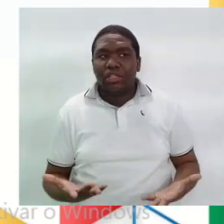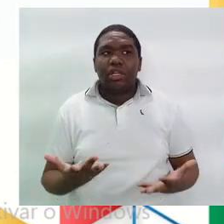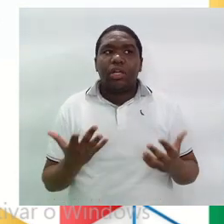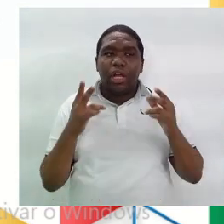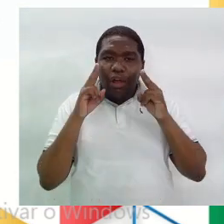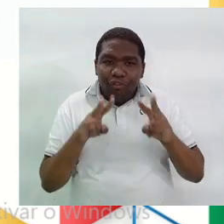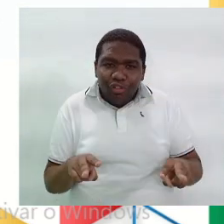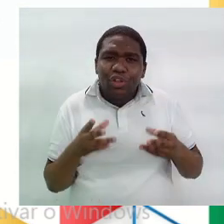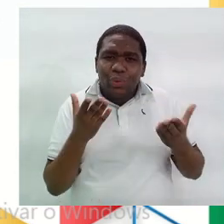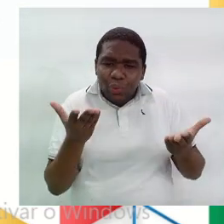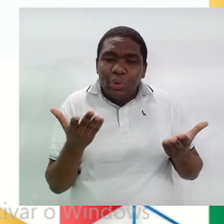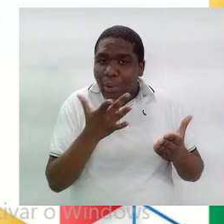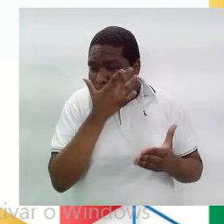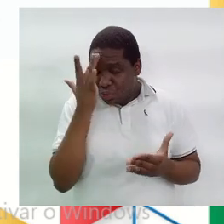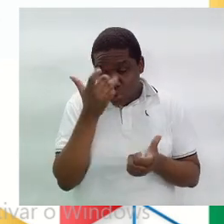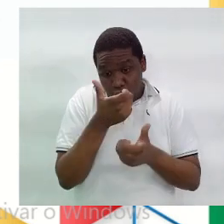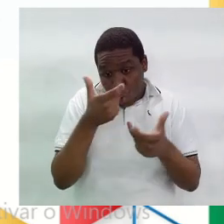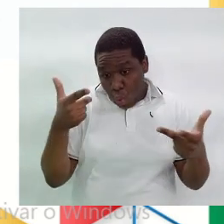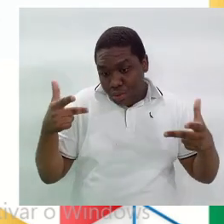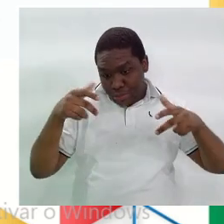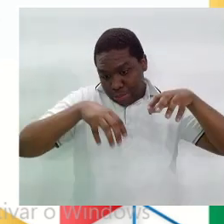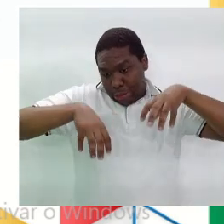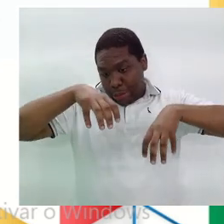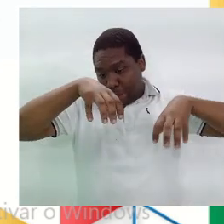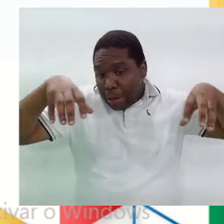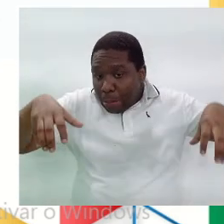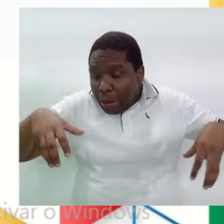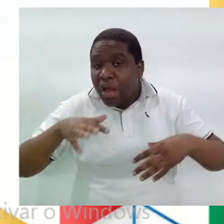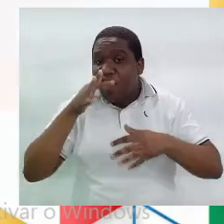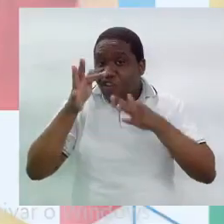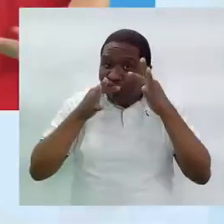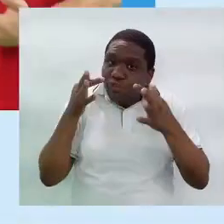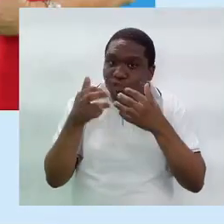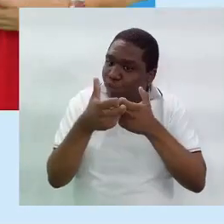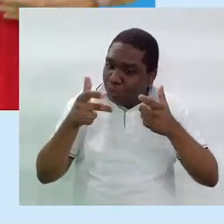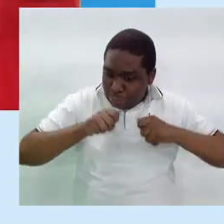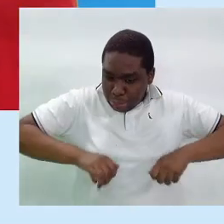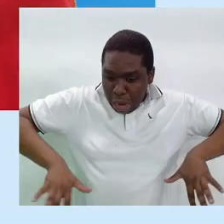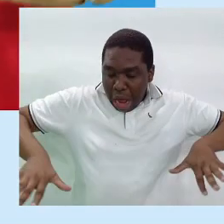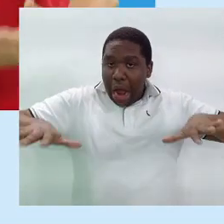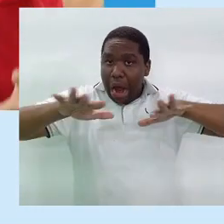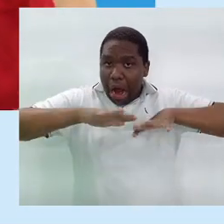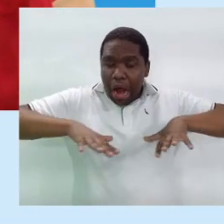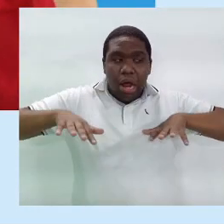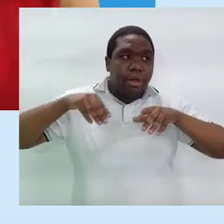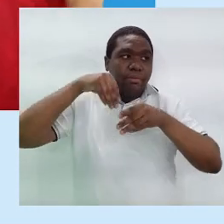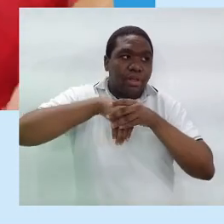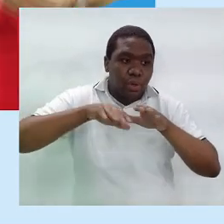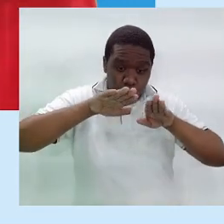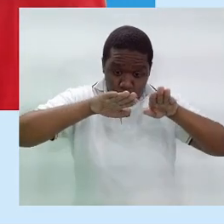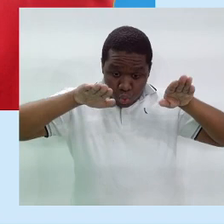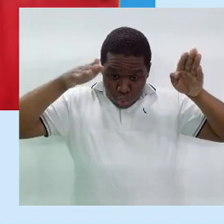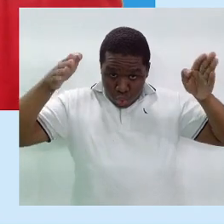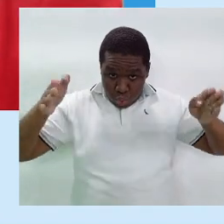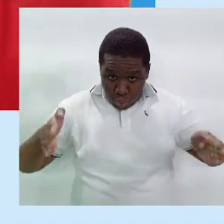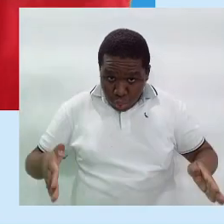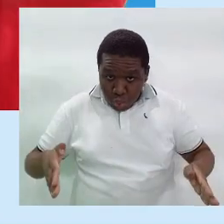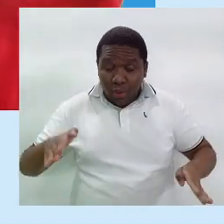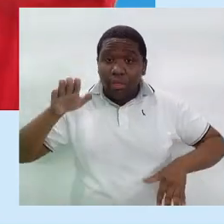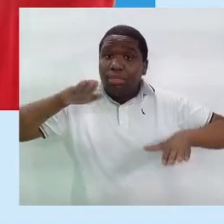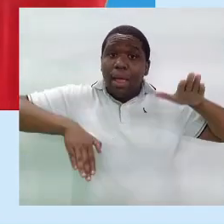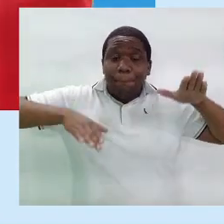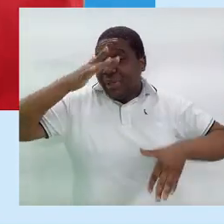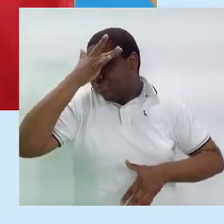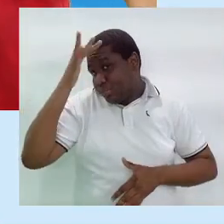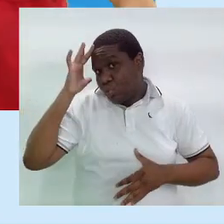que a quantidade de objetos, a quantidade de coisas que irão colocar no altar depende daquilo que o seu